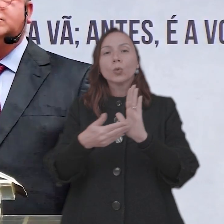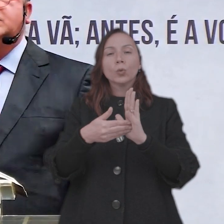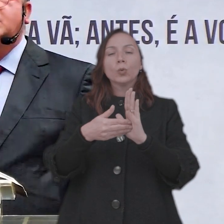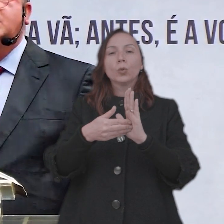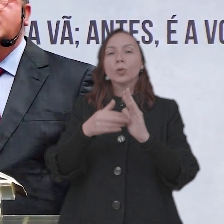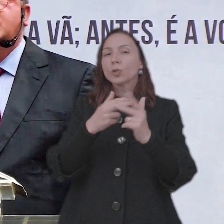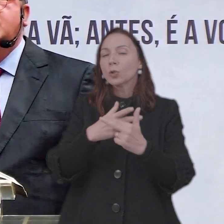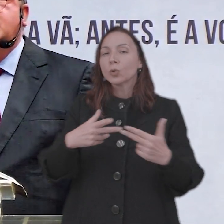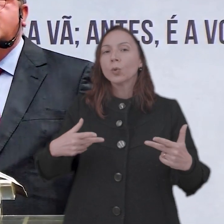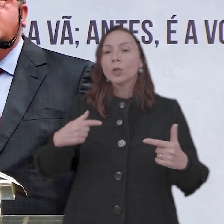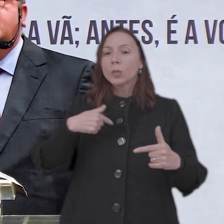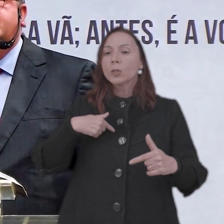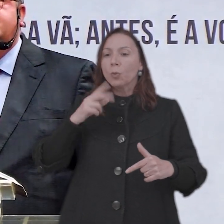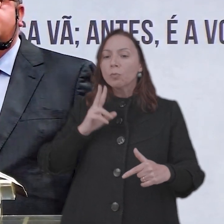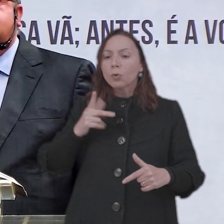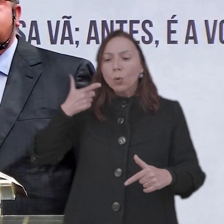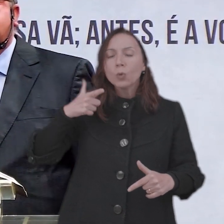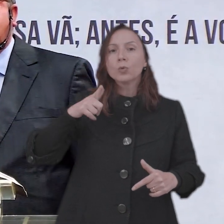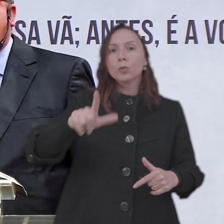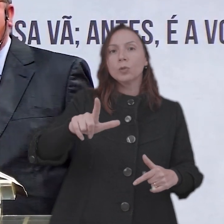posso.